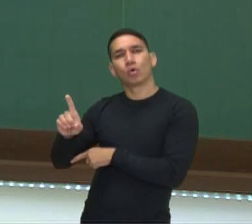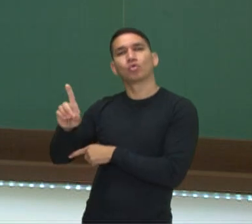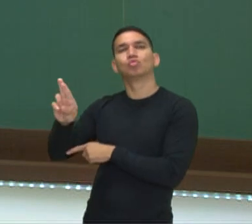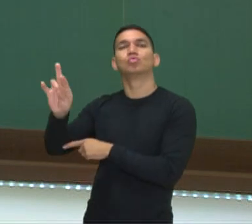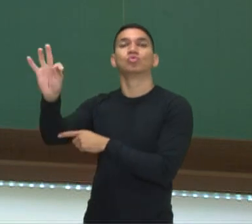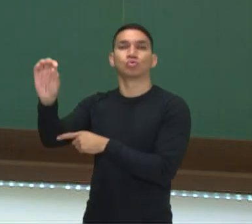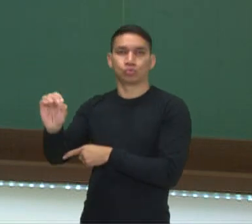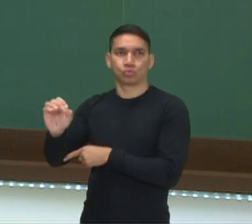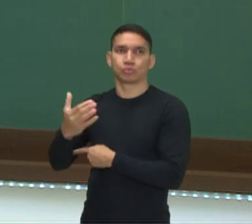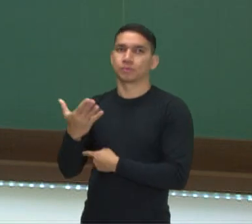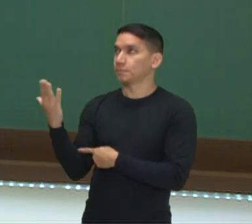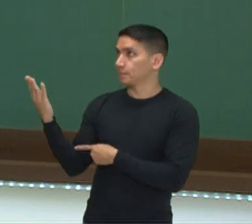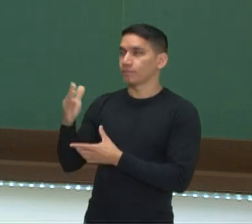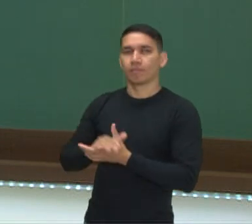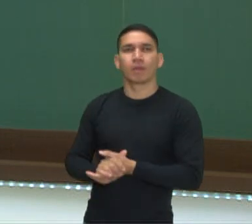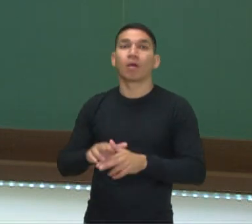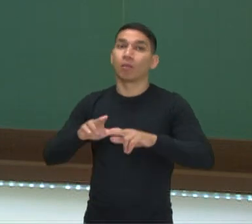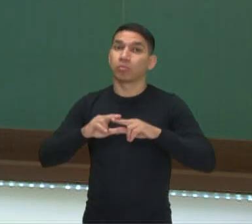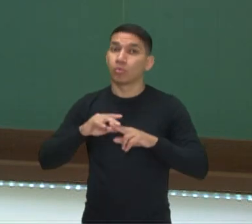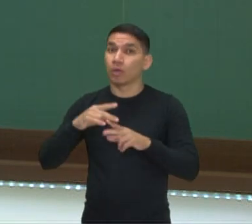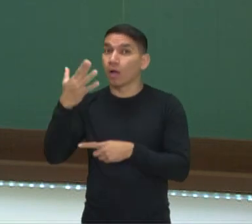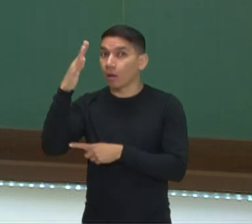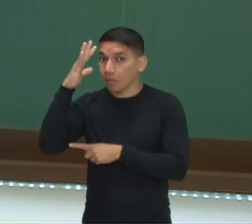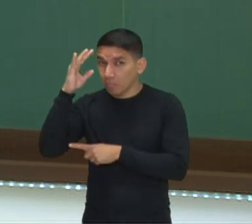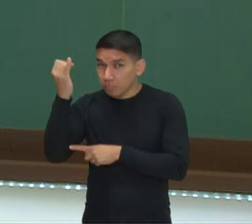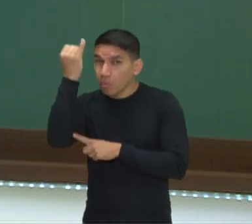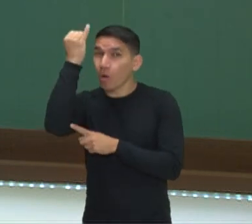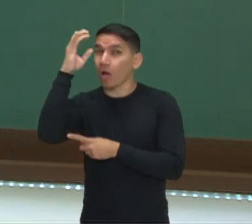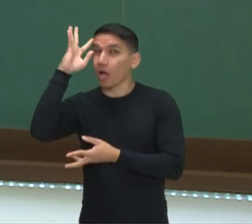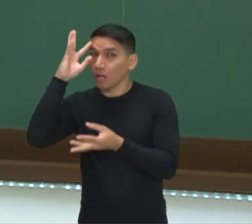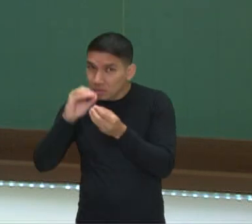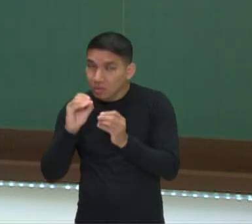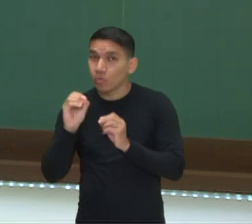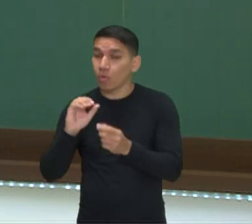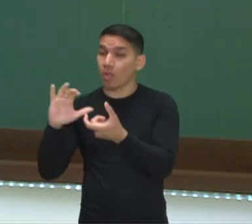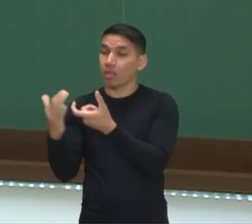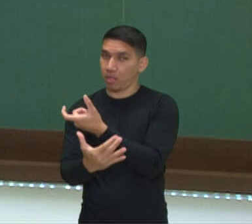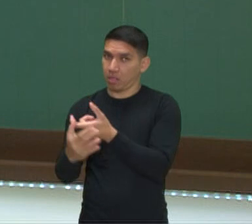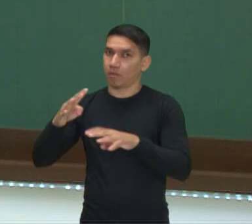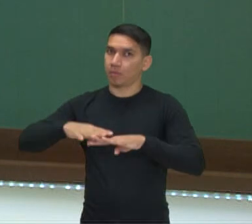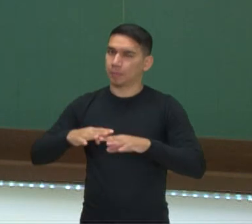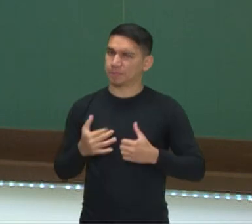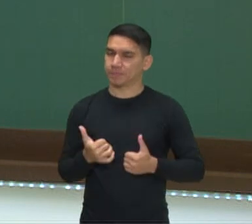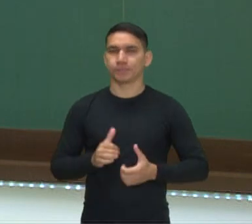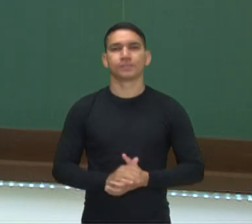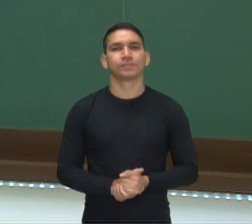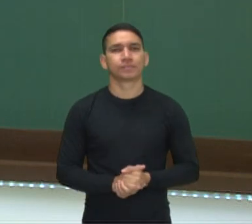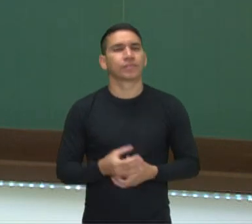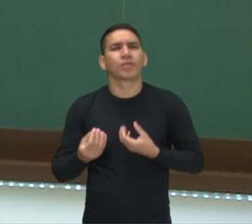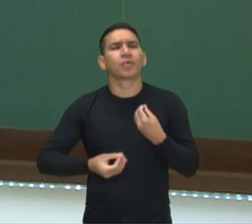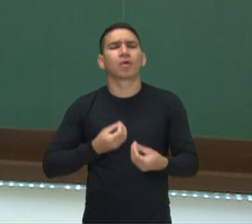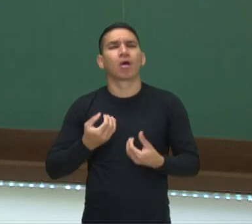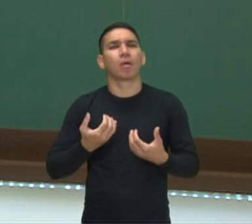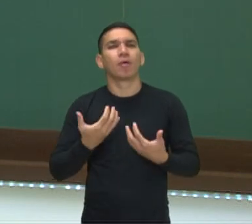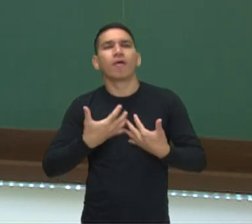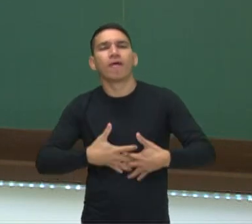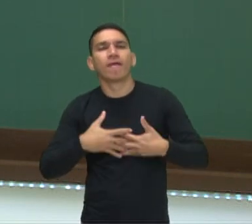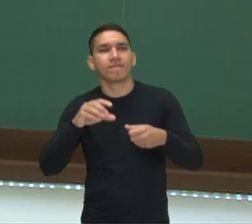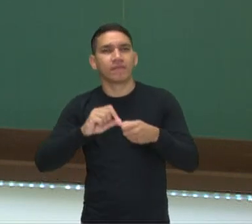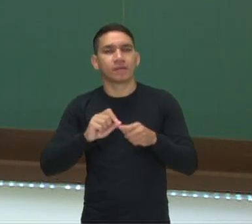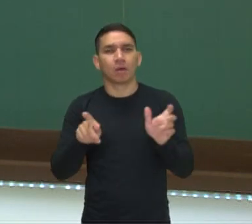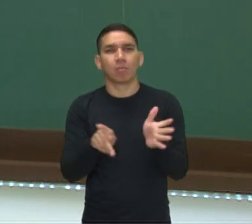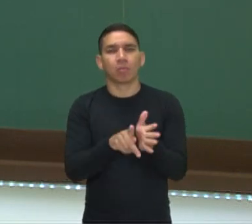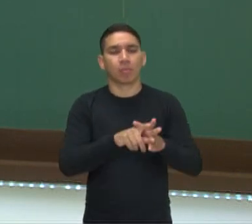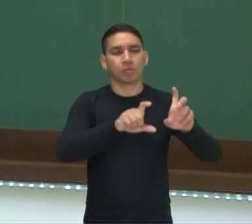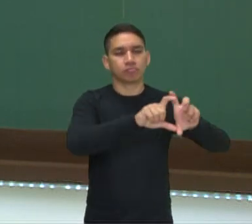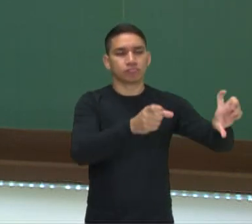você saber os termos das operações matemáticas, tá? Para saber o que fazer daí. Como é que vamos trabalhar com o